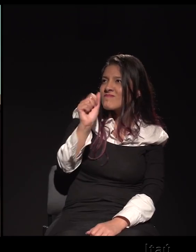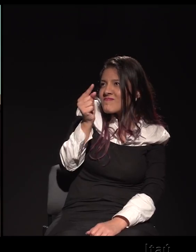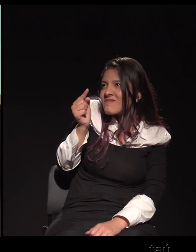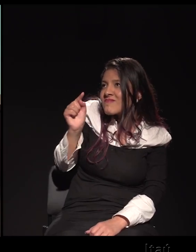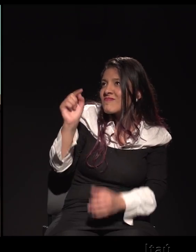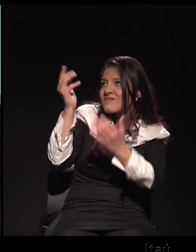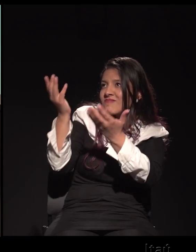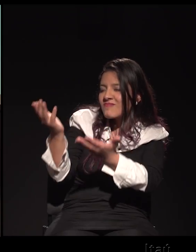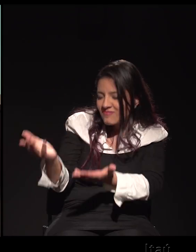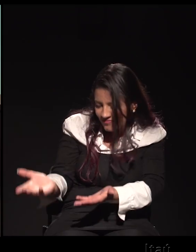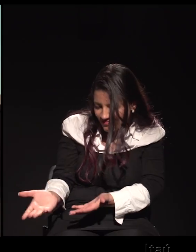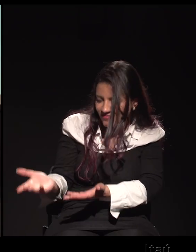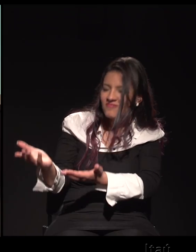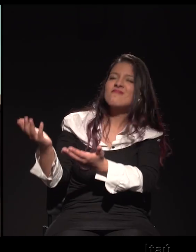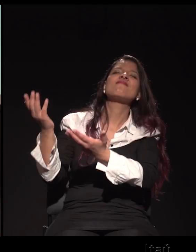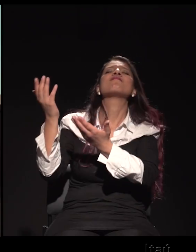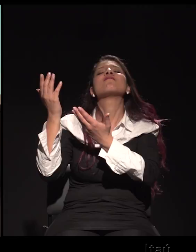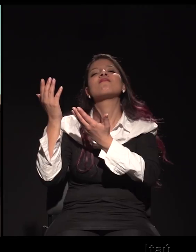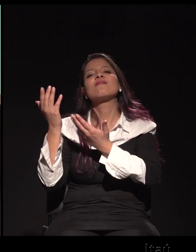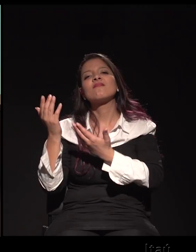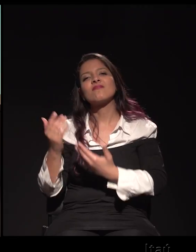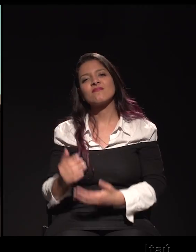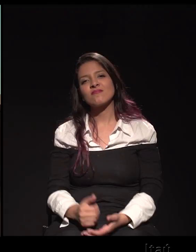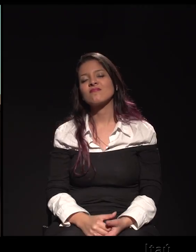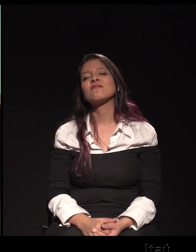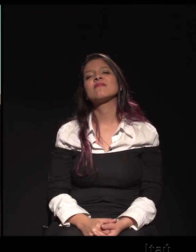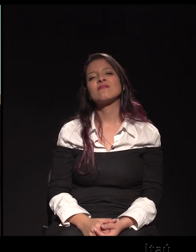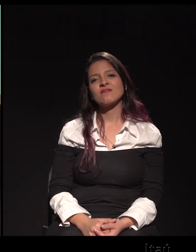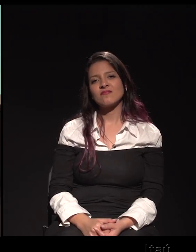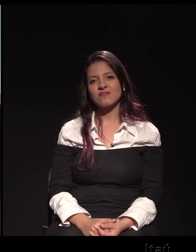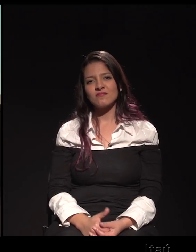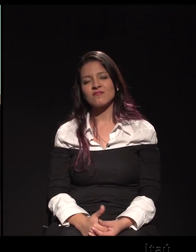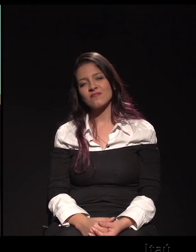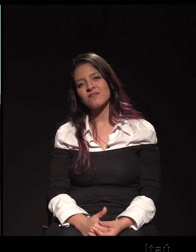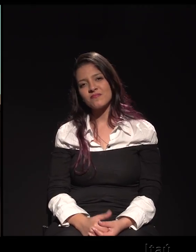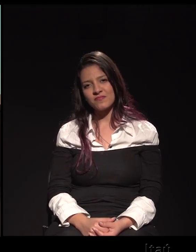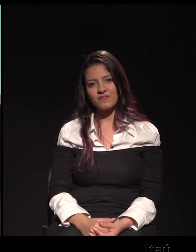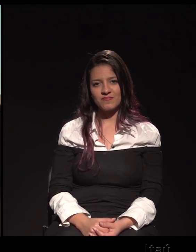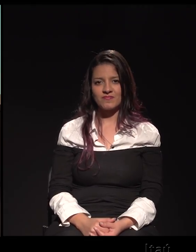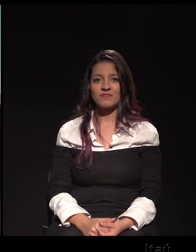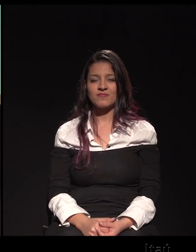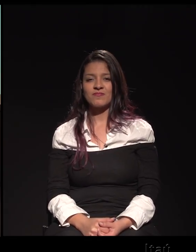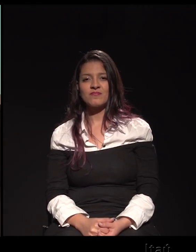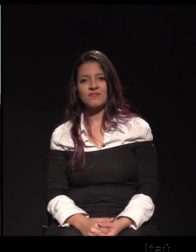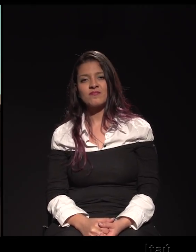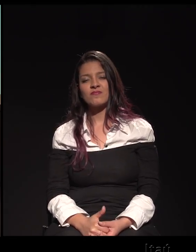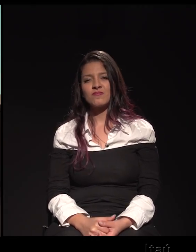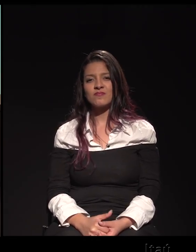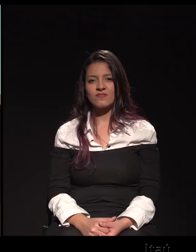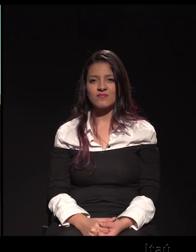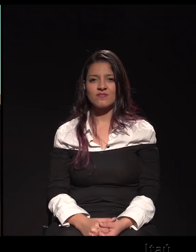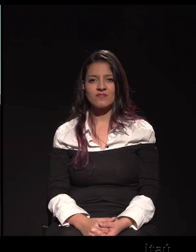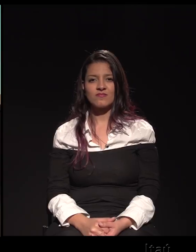Dan, oh yeah. Adan Hats, Adan Hats, Adan Hats,